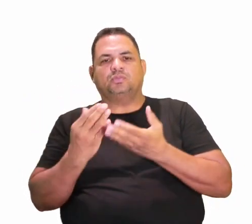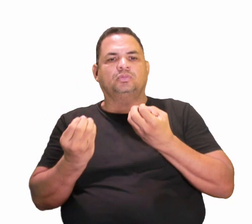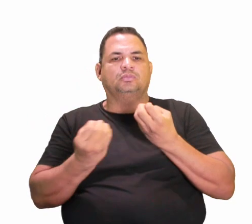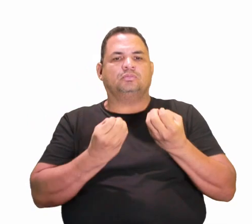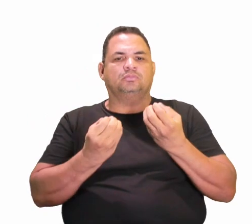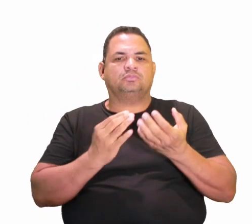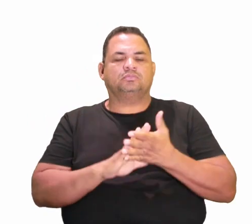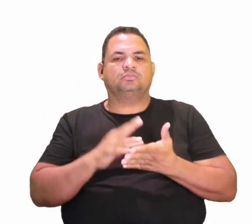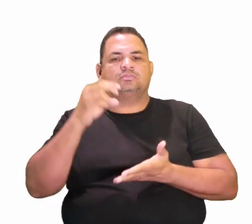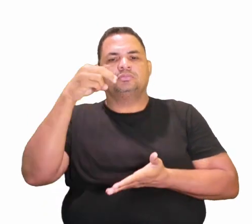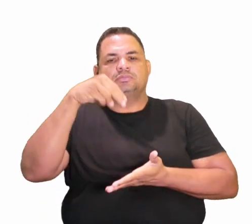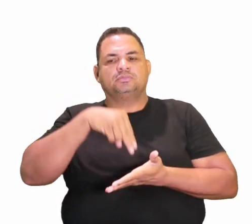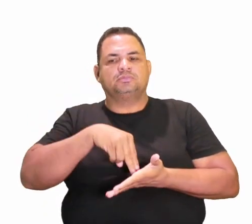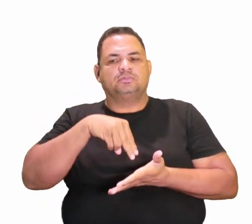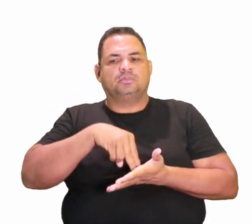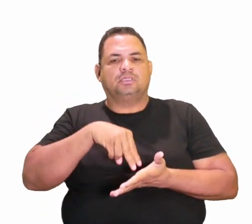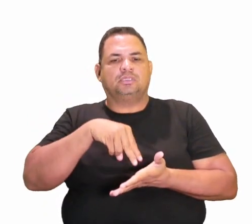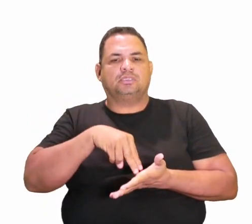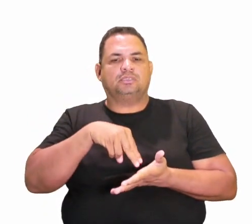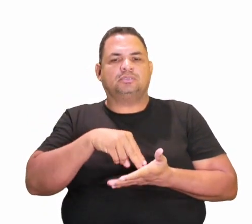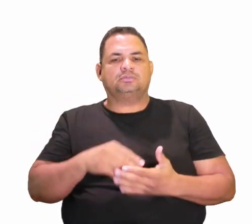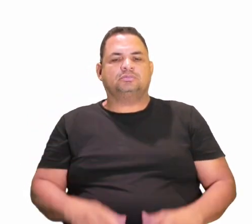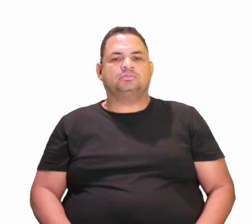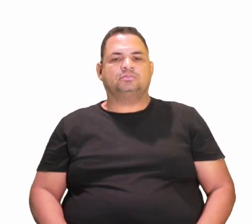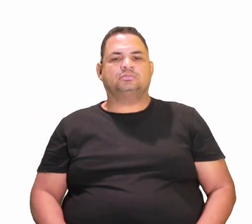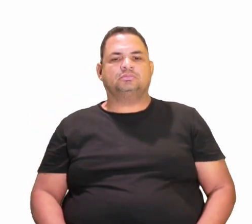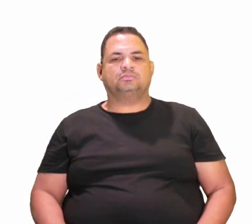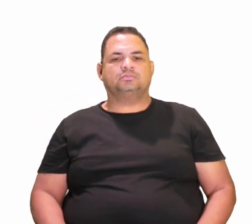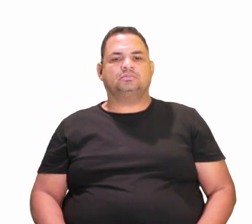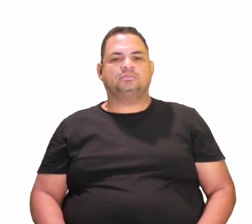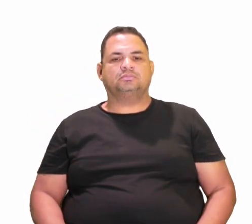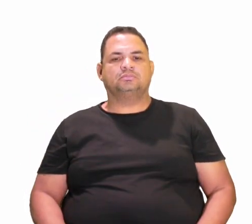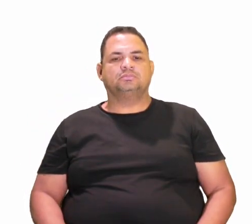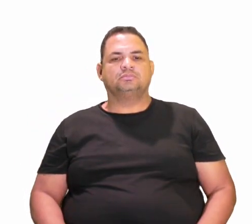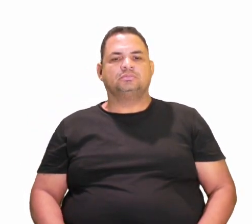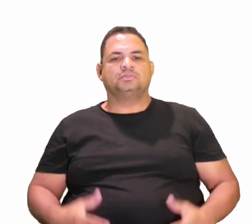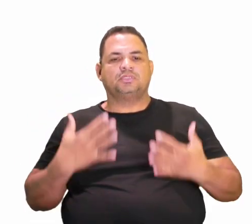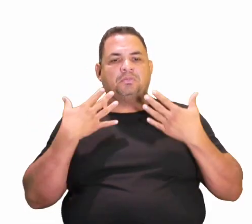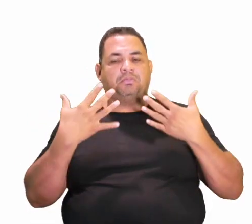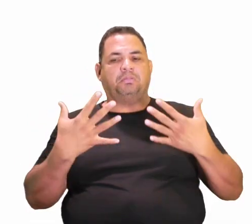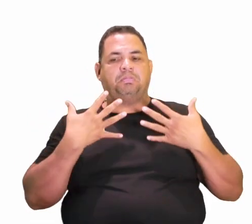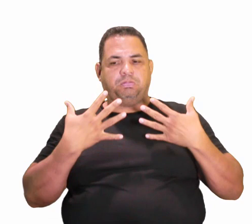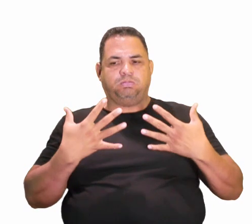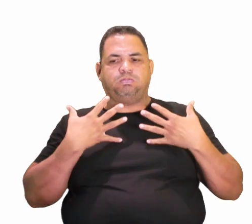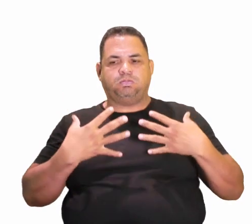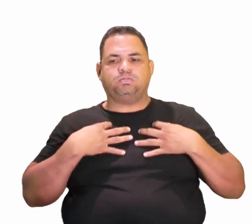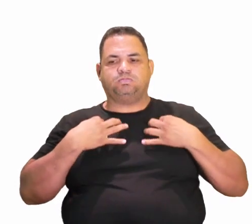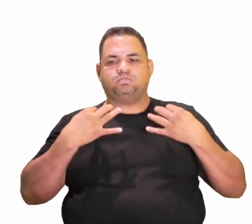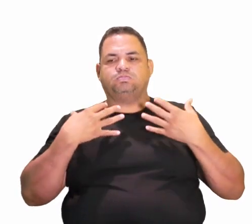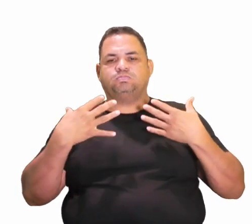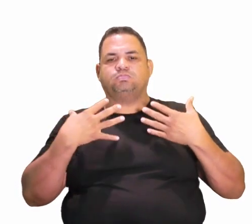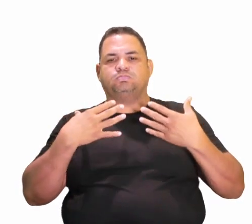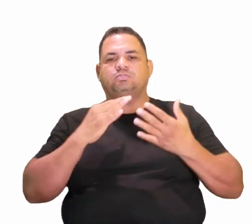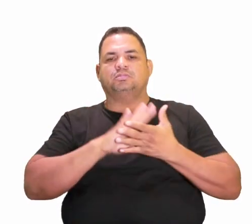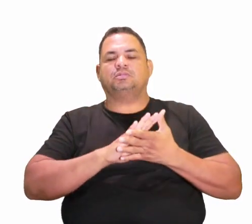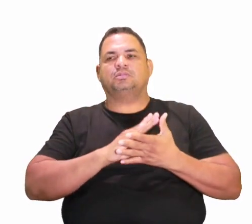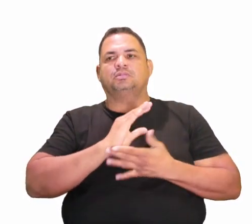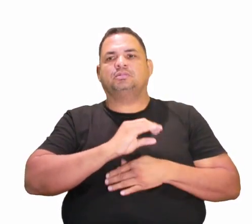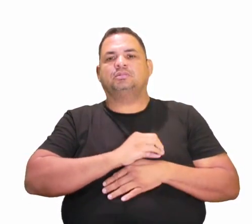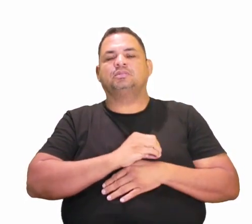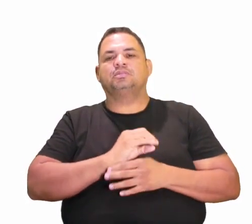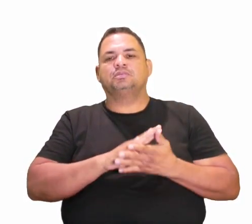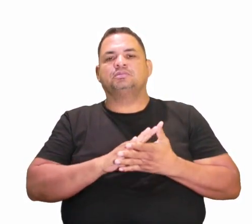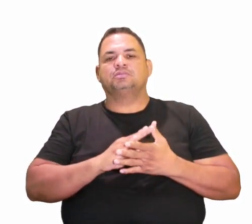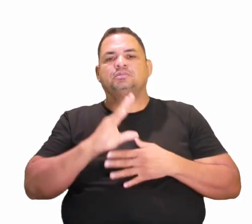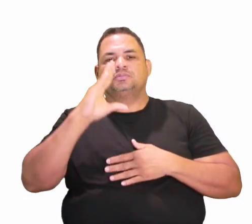assim? In the morning, de manhã. In the evening, à noite, tá? In